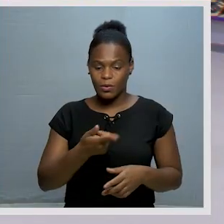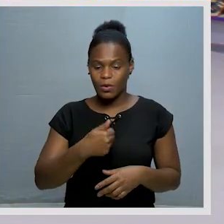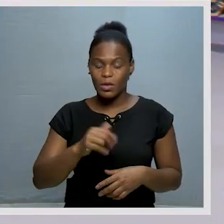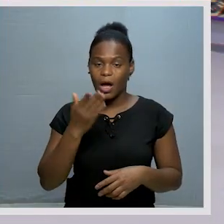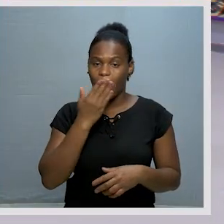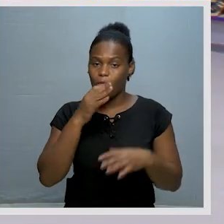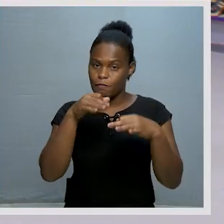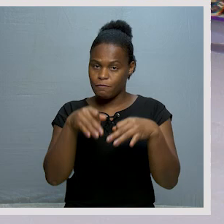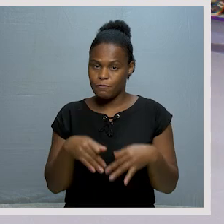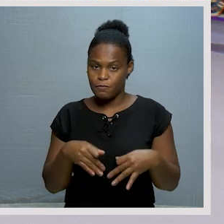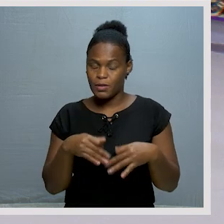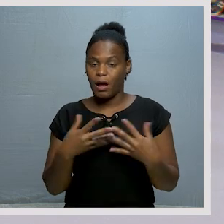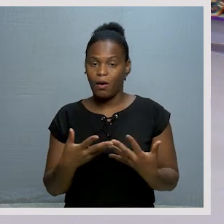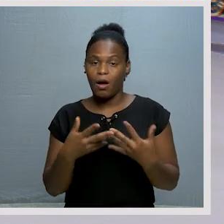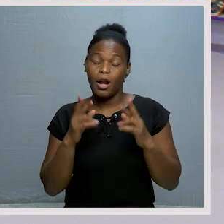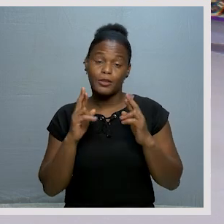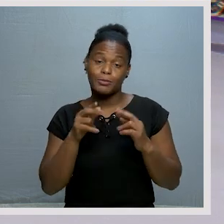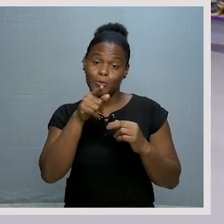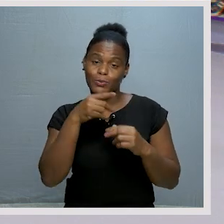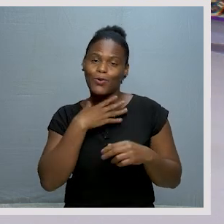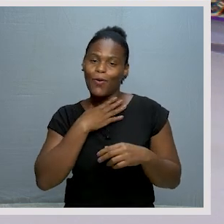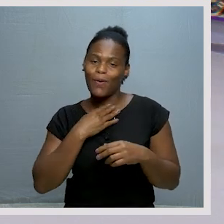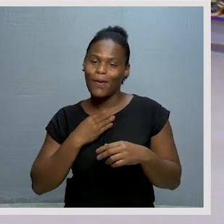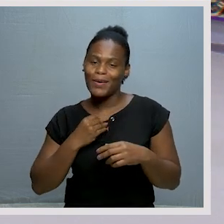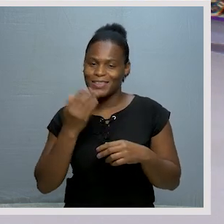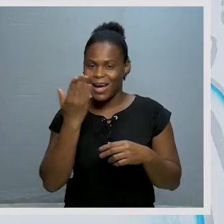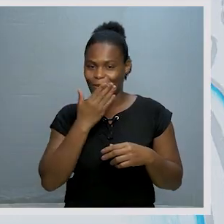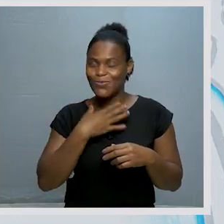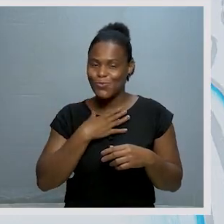Terminamos o nosso encontro. Espero que tenham gostado da aula.